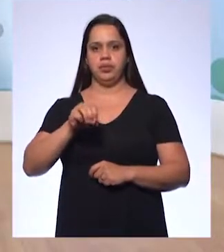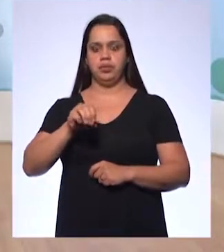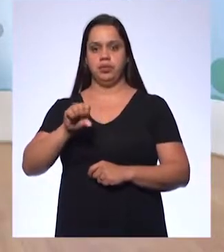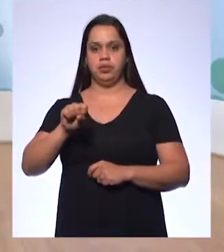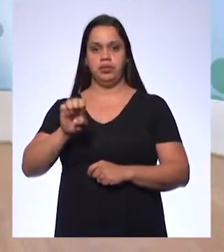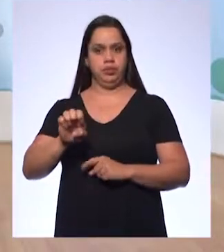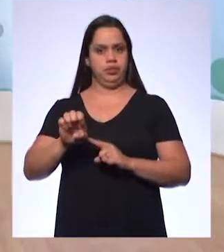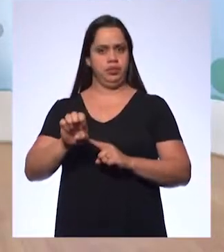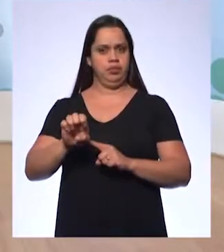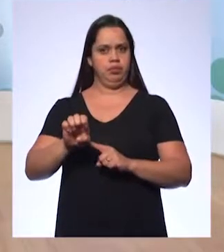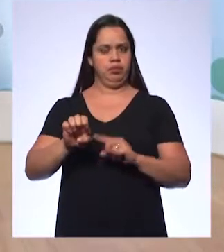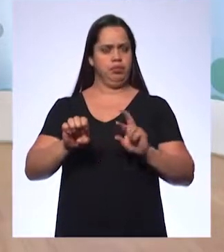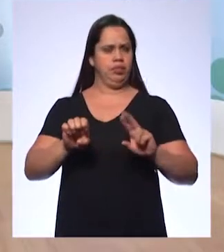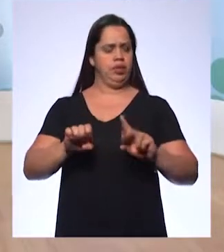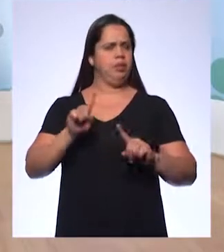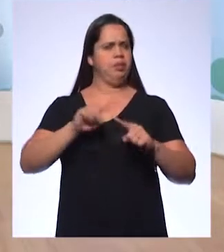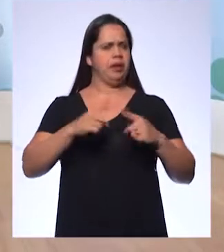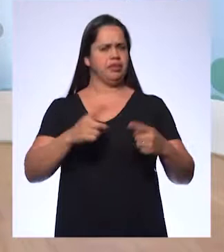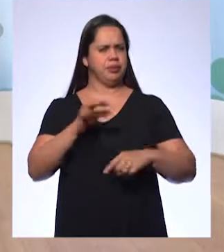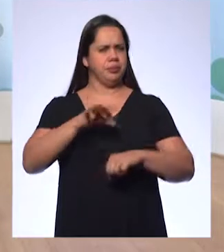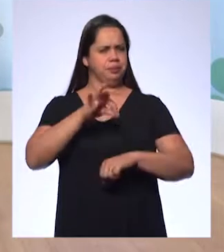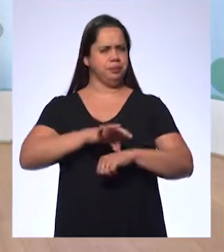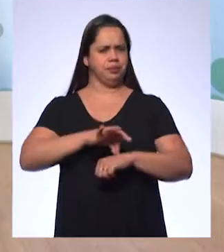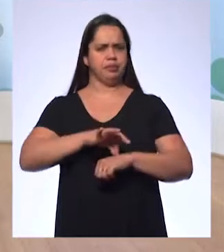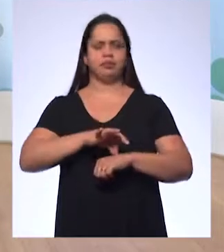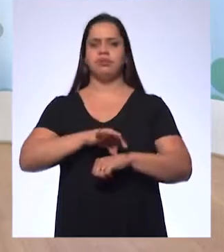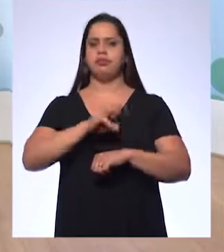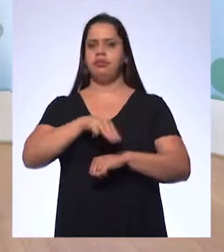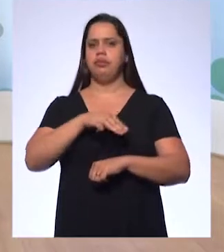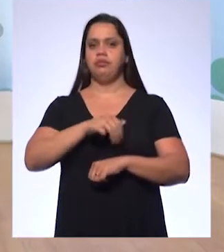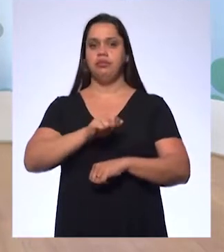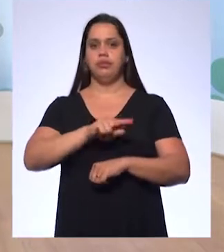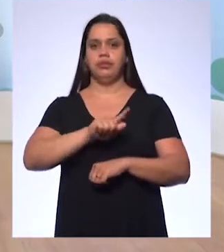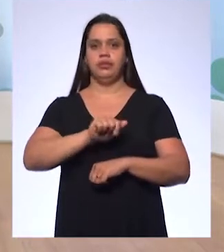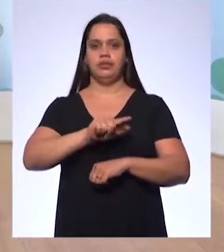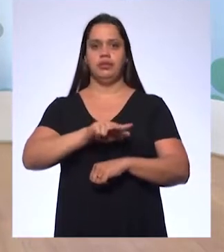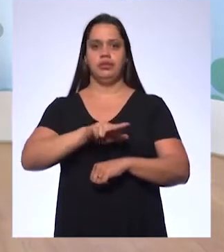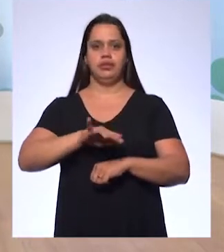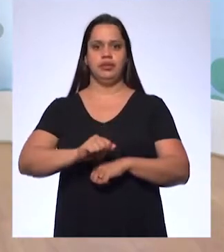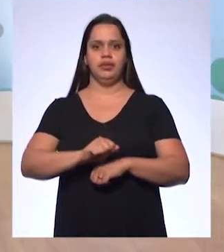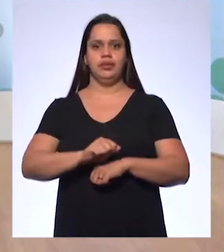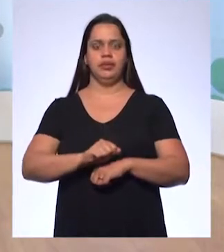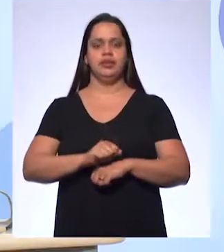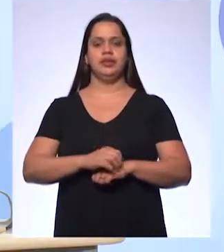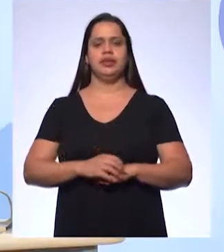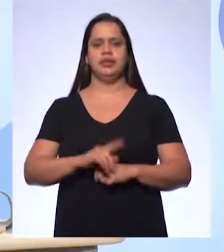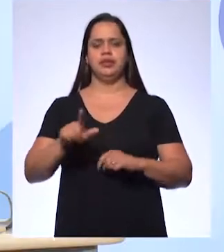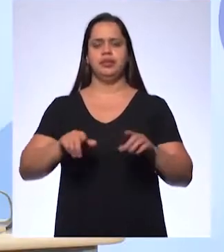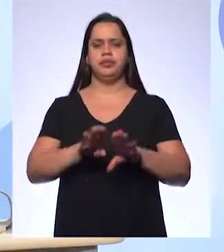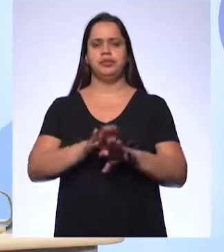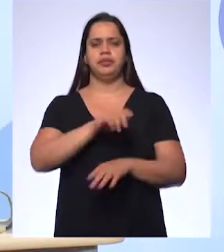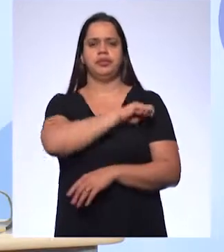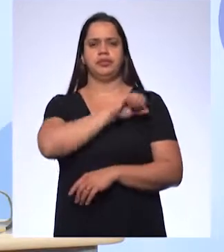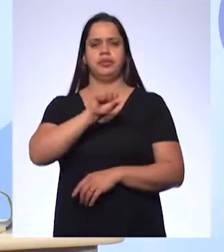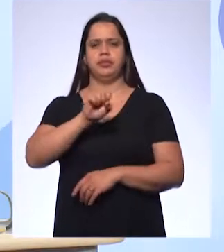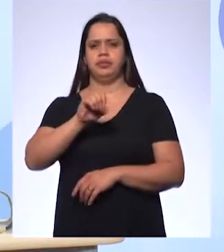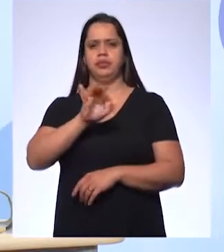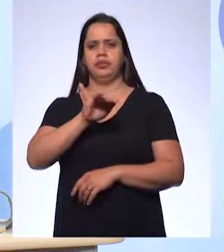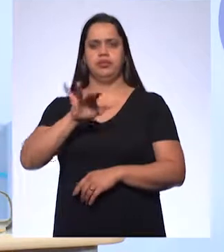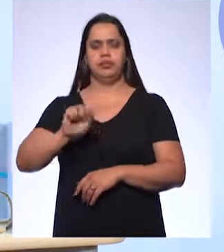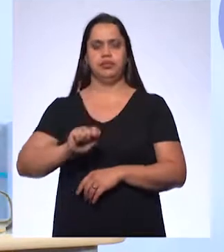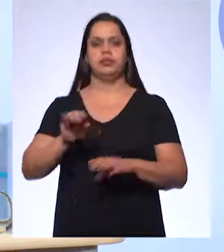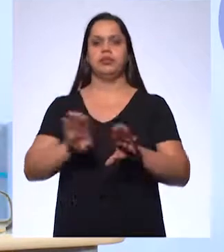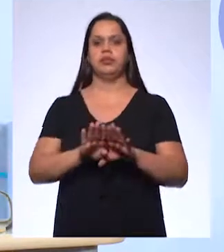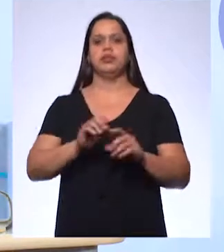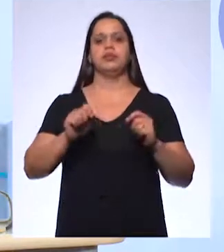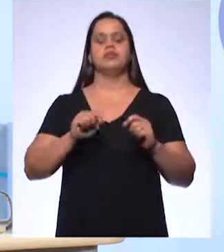não, Agora, toxoplasmose. malária né, professor? A Malária grande é. maioria vieram na malária, que é malária. Toxoplasma gondii. Sofia, tem a Ellen